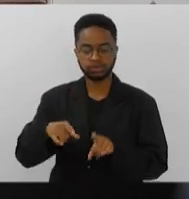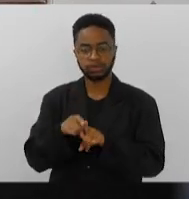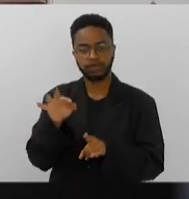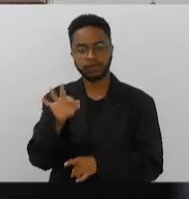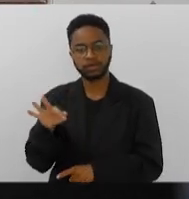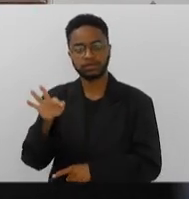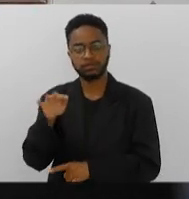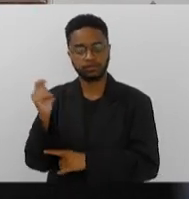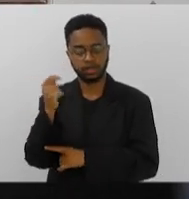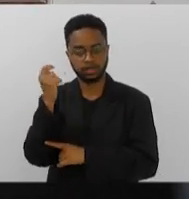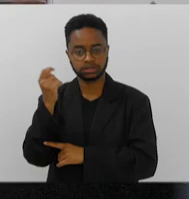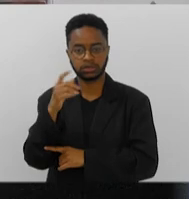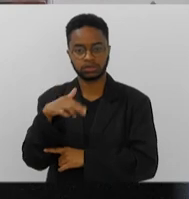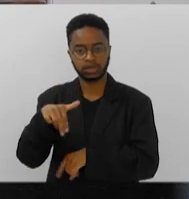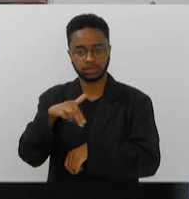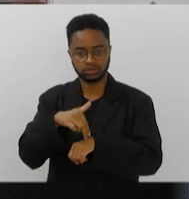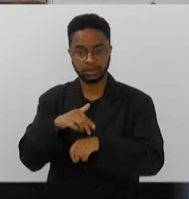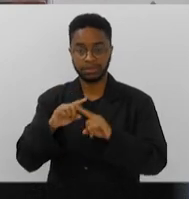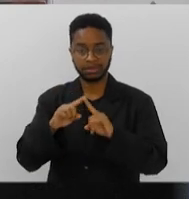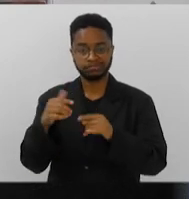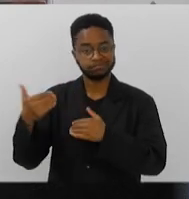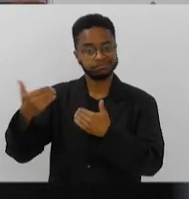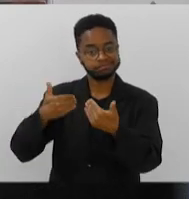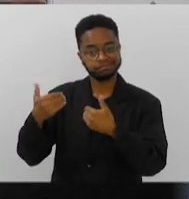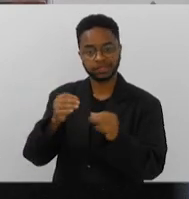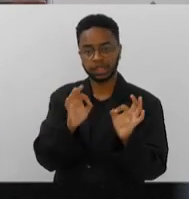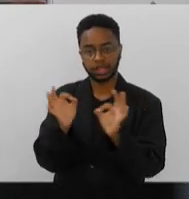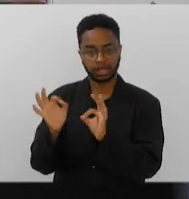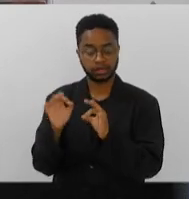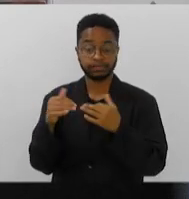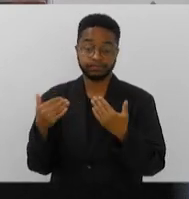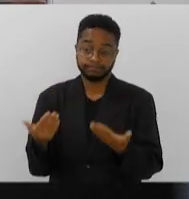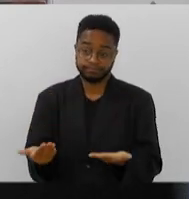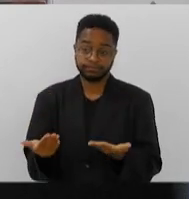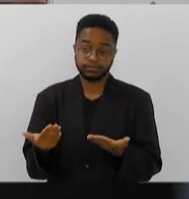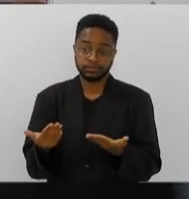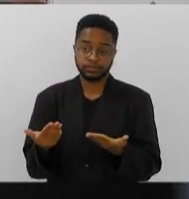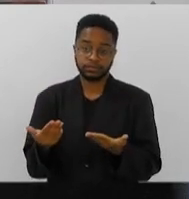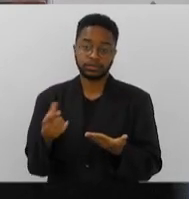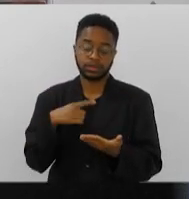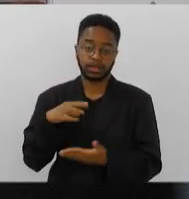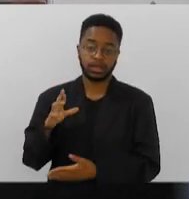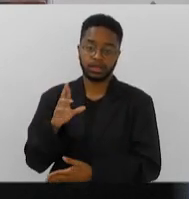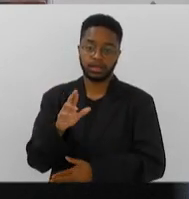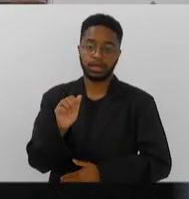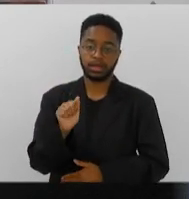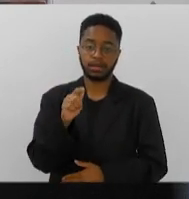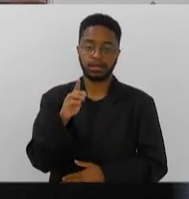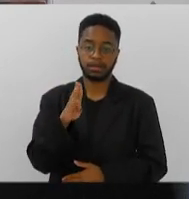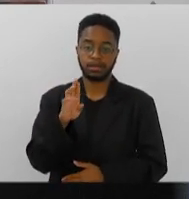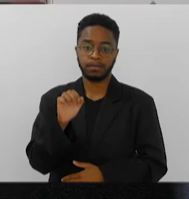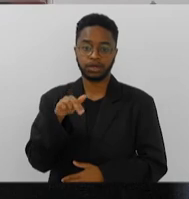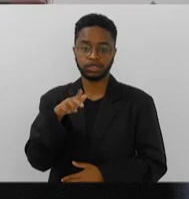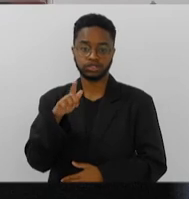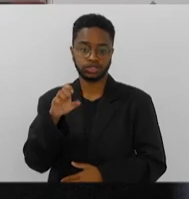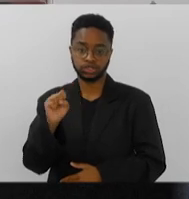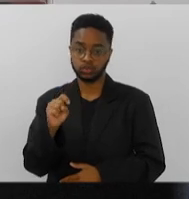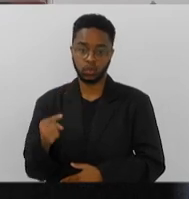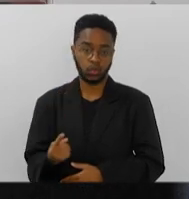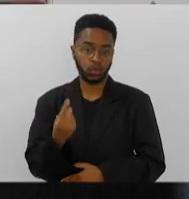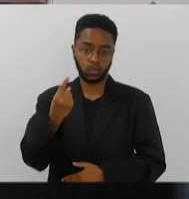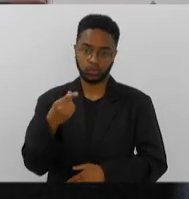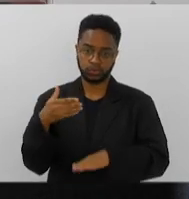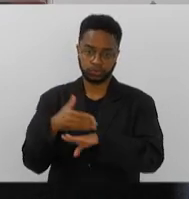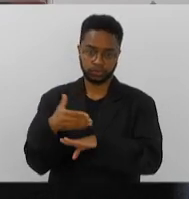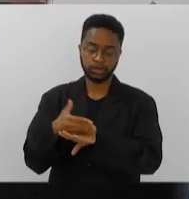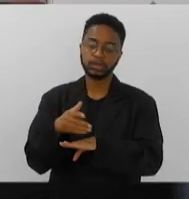de Planos. Ninguém veio. Para dizer, para ser justo, representante da Abranges, que é a Associação Nacional de Planos, que já se